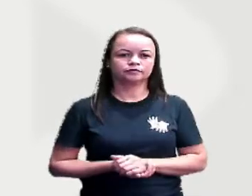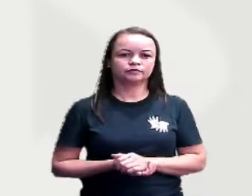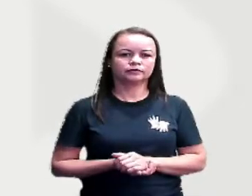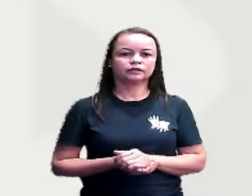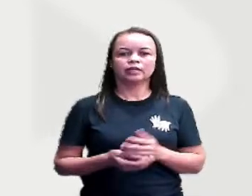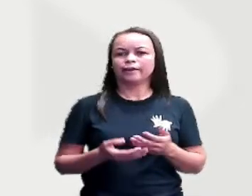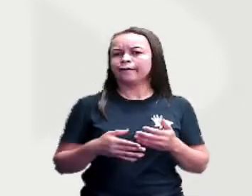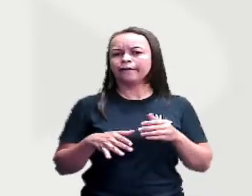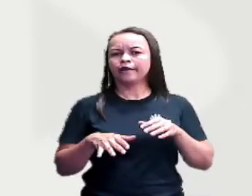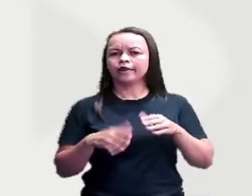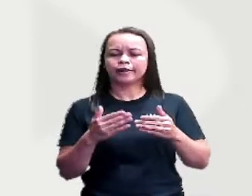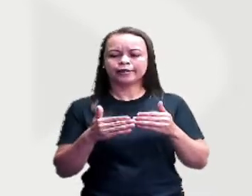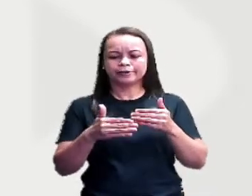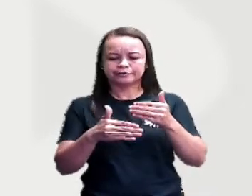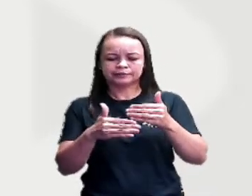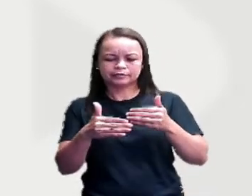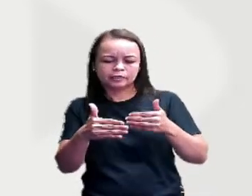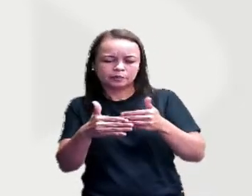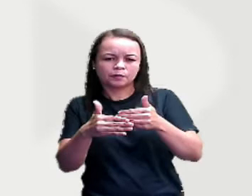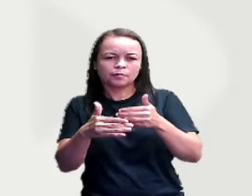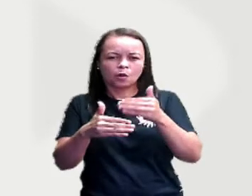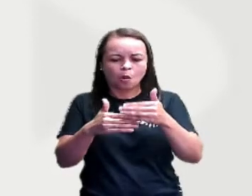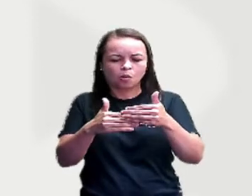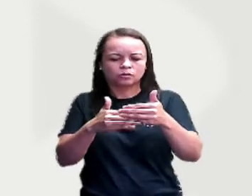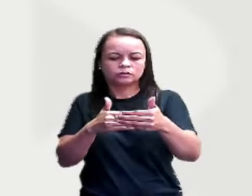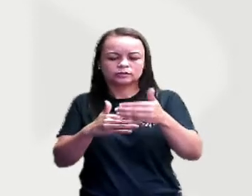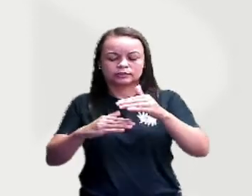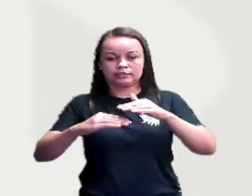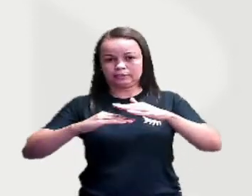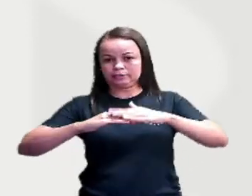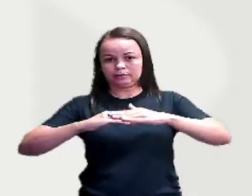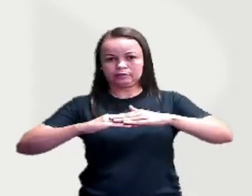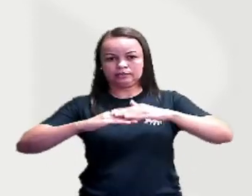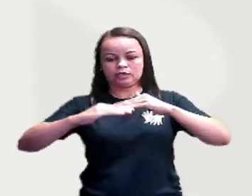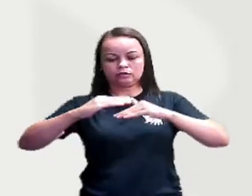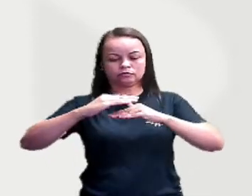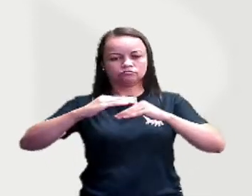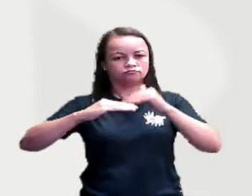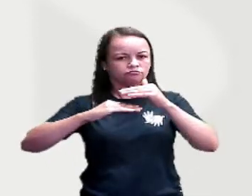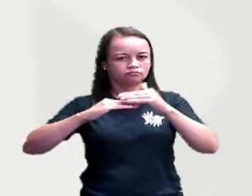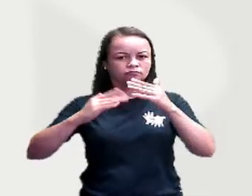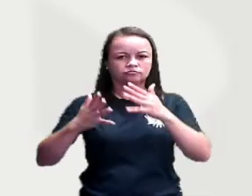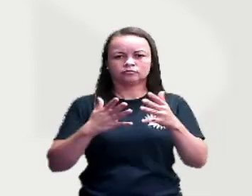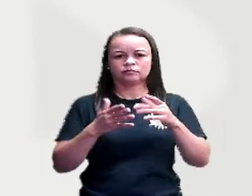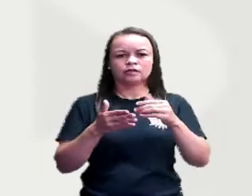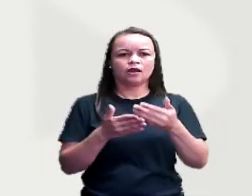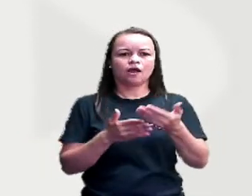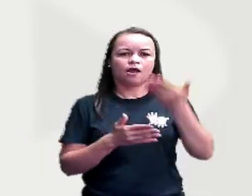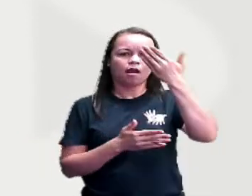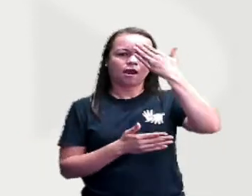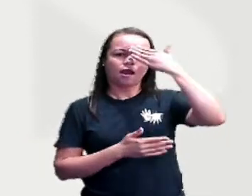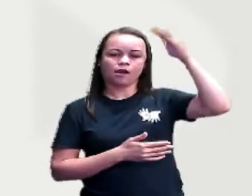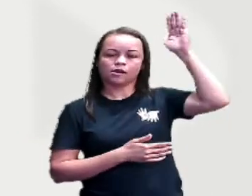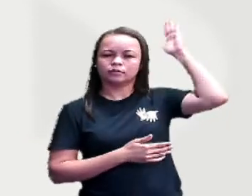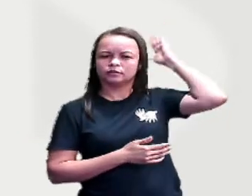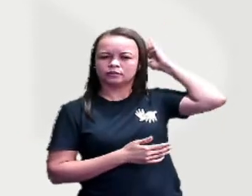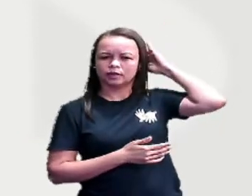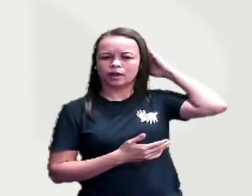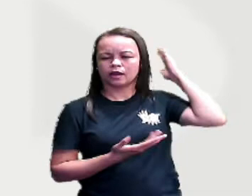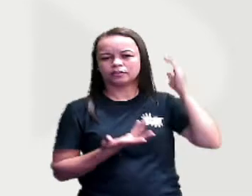entre. Quando é que um objeto está entre? Atrás,